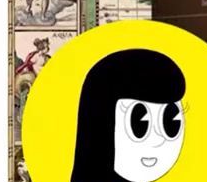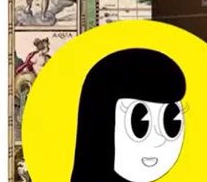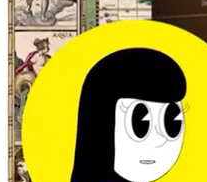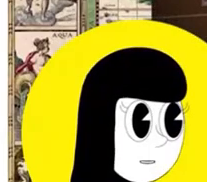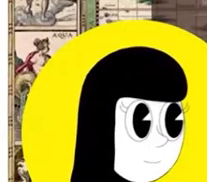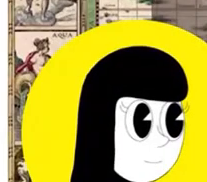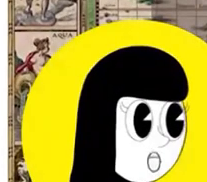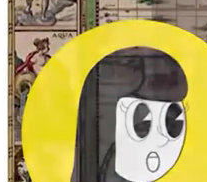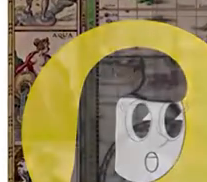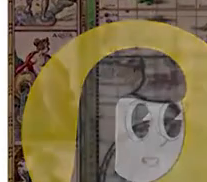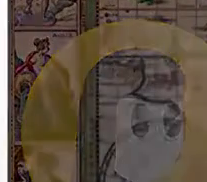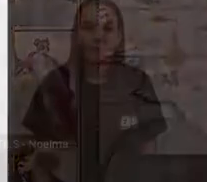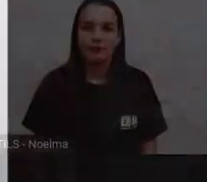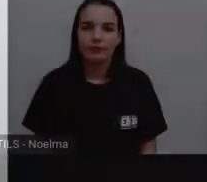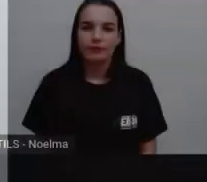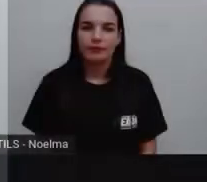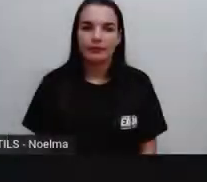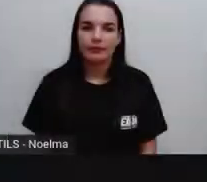da Humanidade.